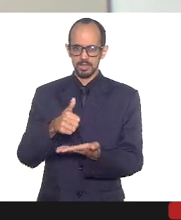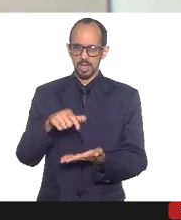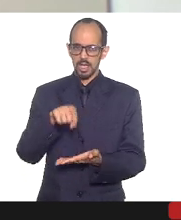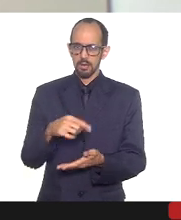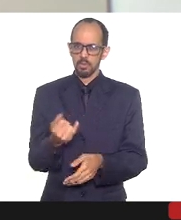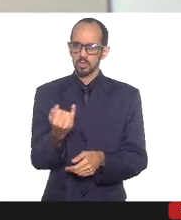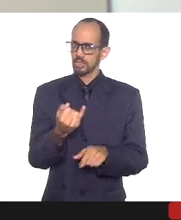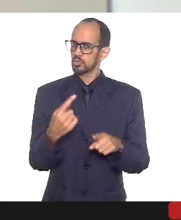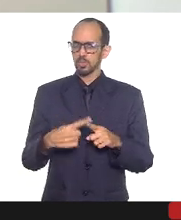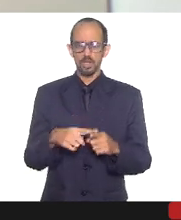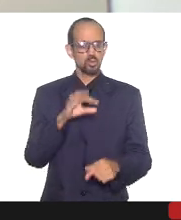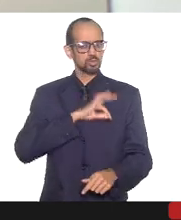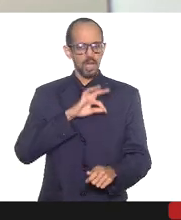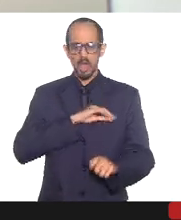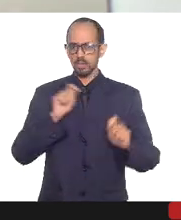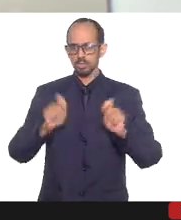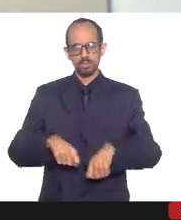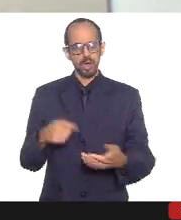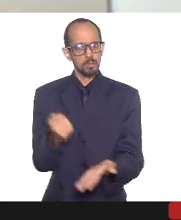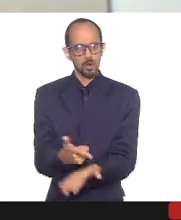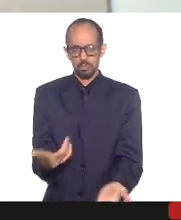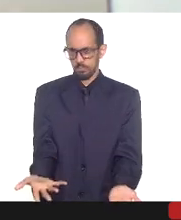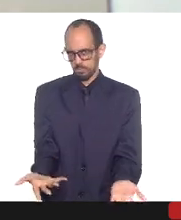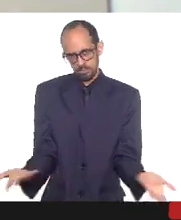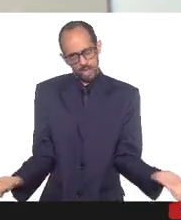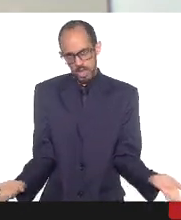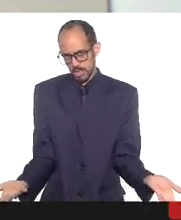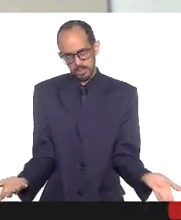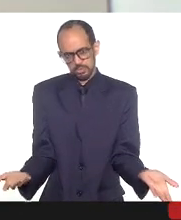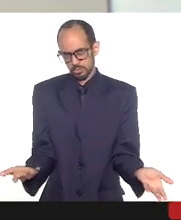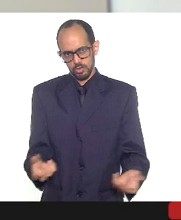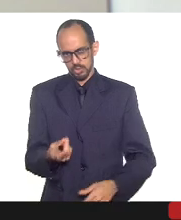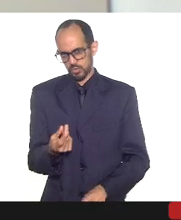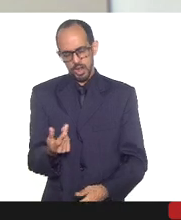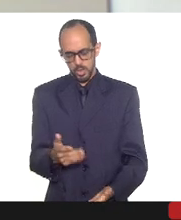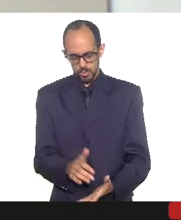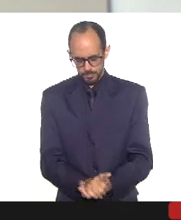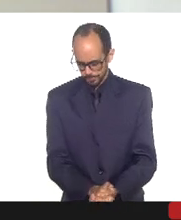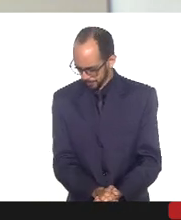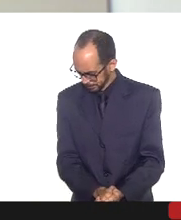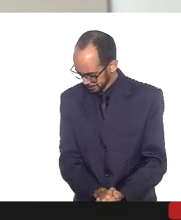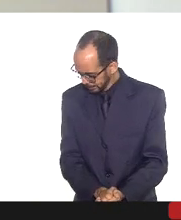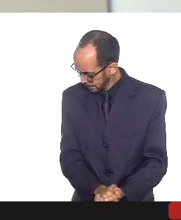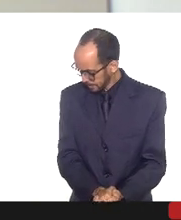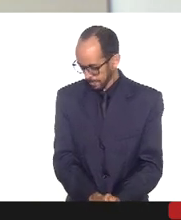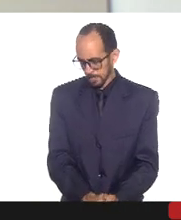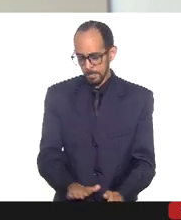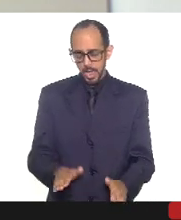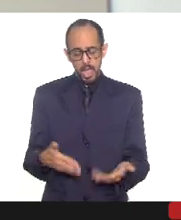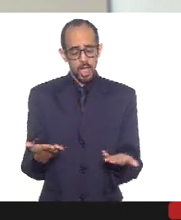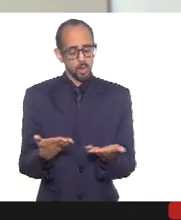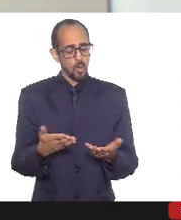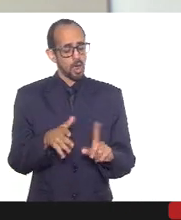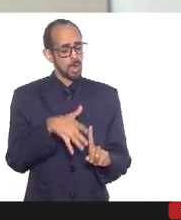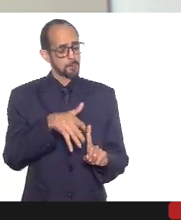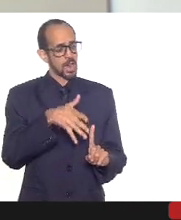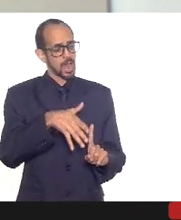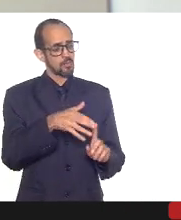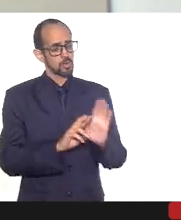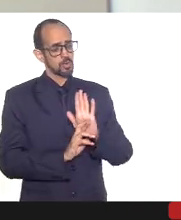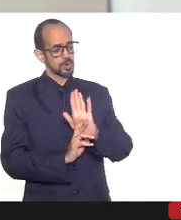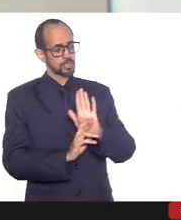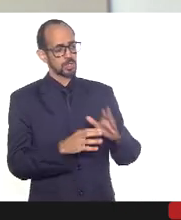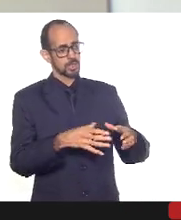dá para comprar uma cesta básica no valor que ela alcançou. Eu gostaria agora de passar a palavra para o representante da